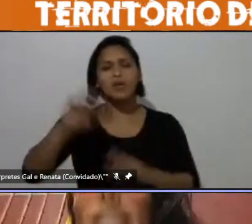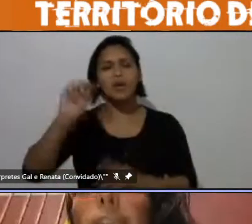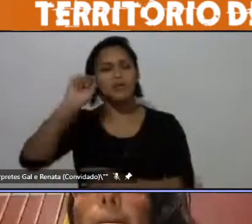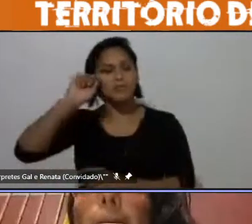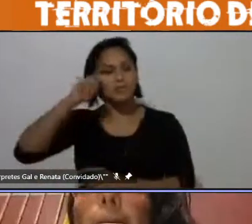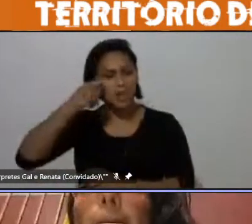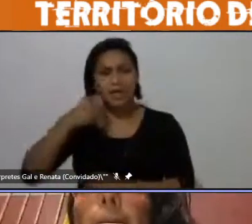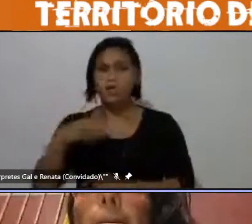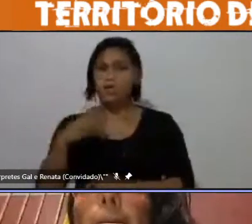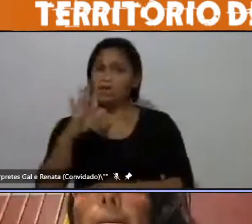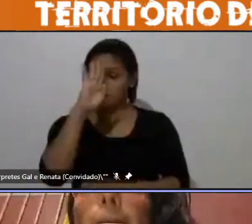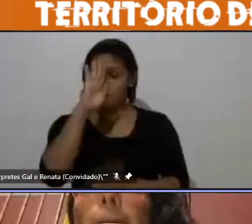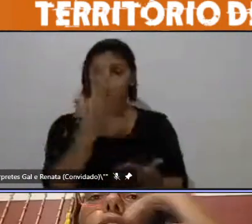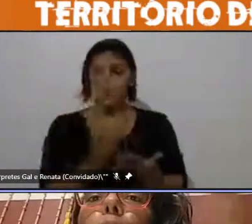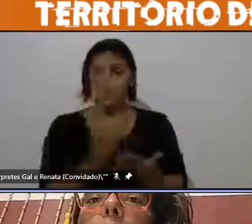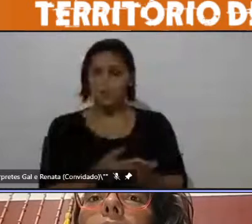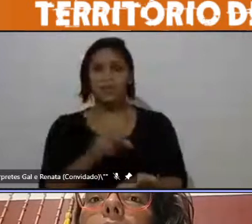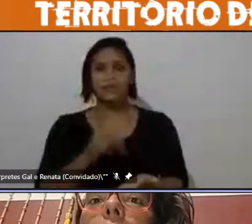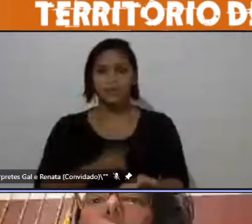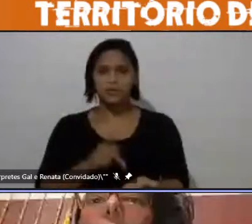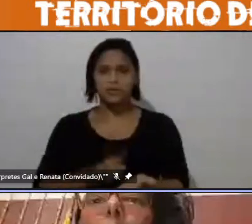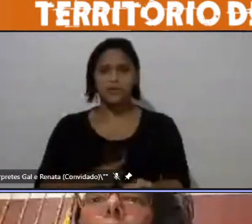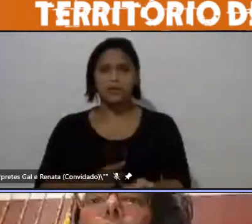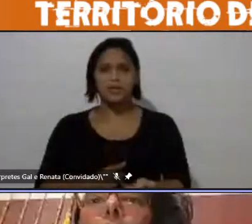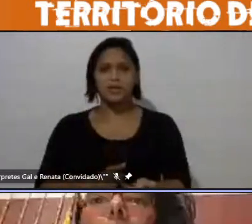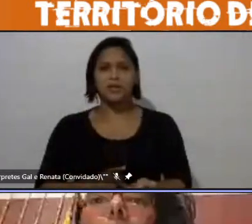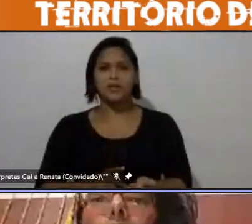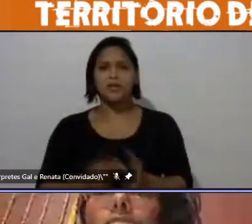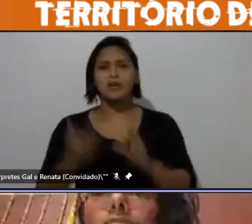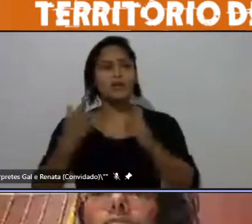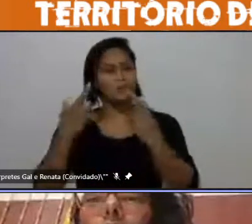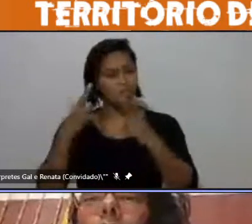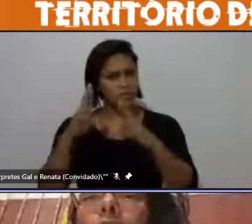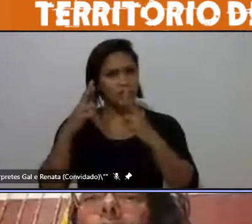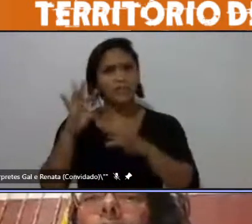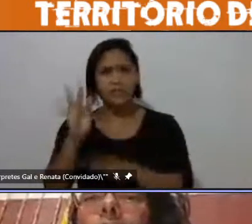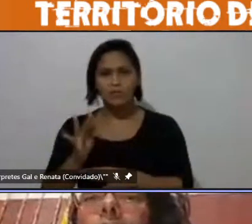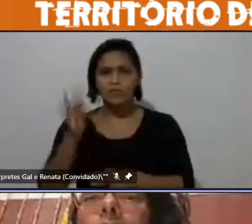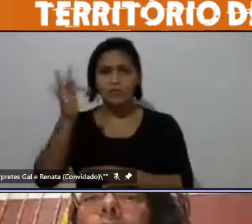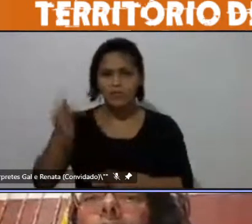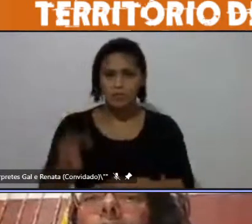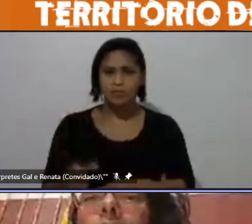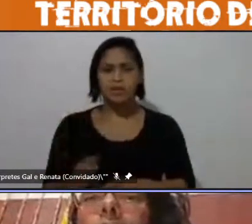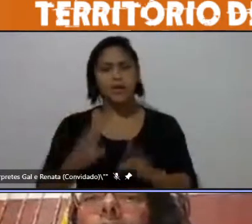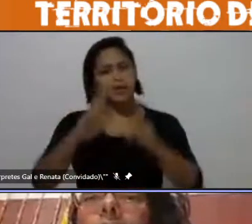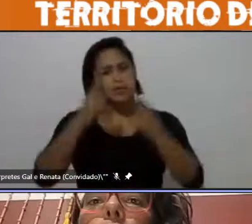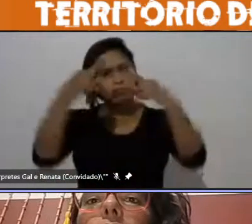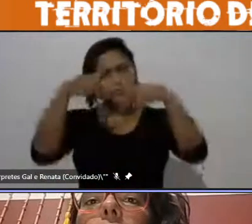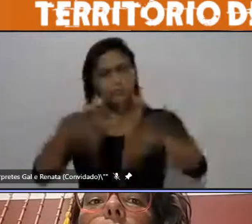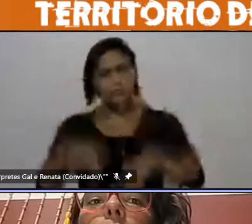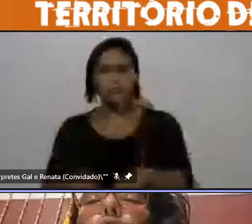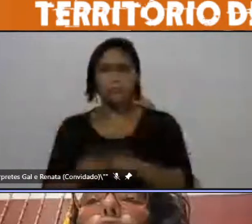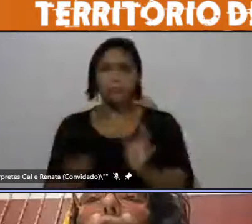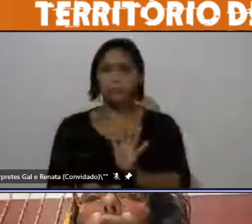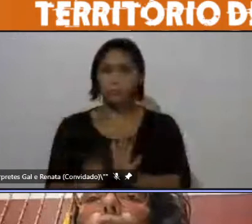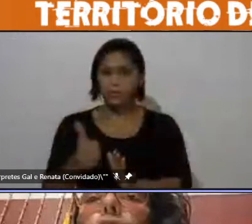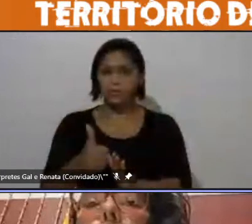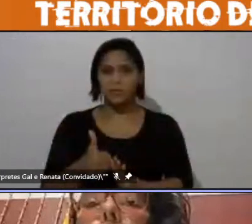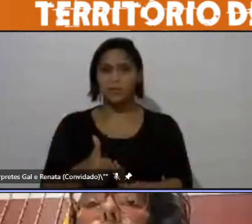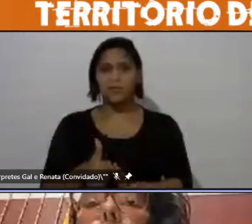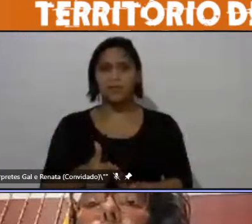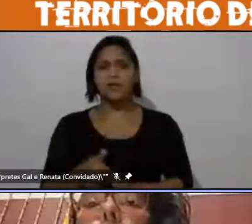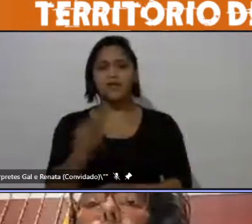Então, assim, eu acho que, tentando esperançar, né? Porque às vezes a gente desesperança. Primeiro, existe uma